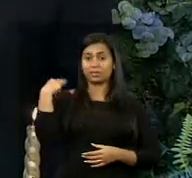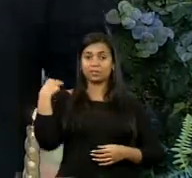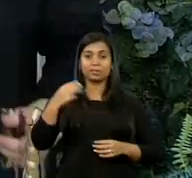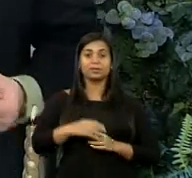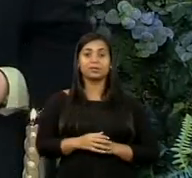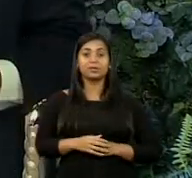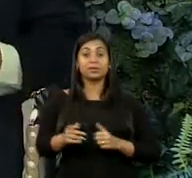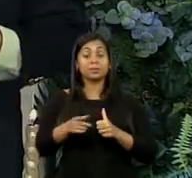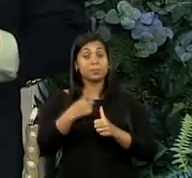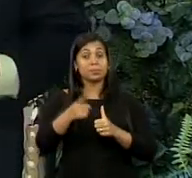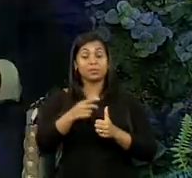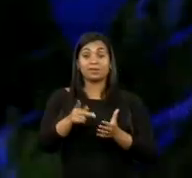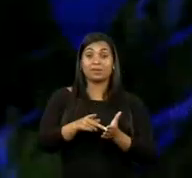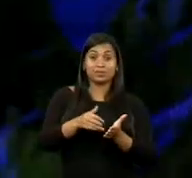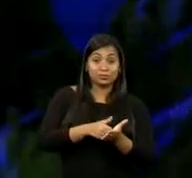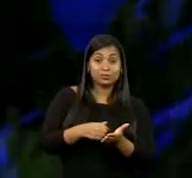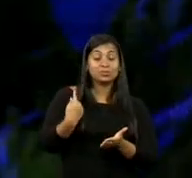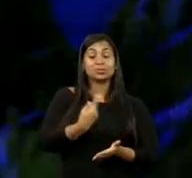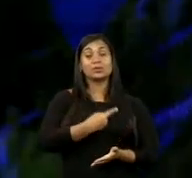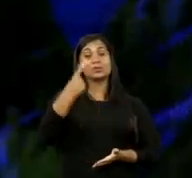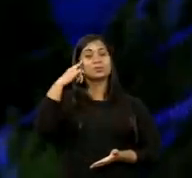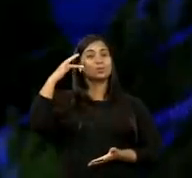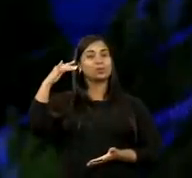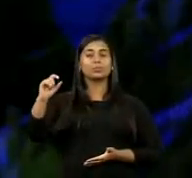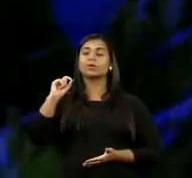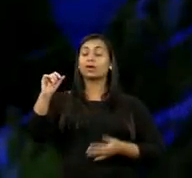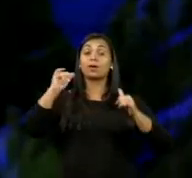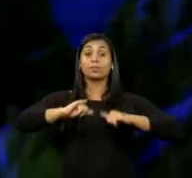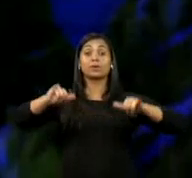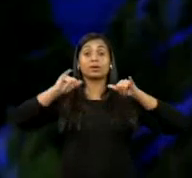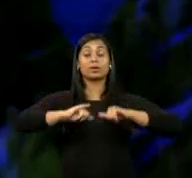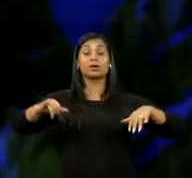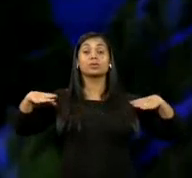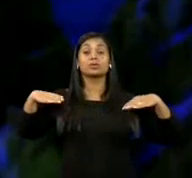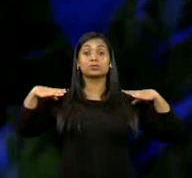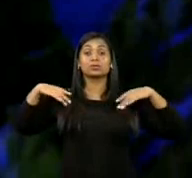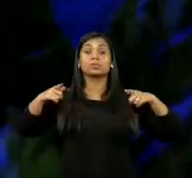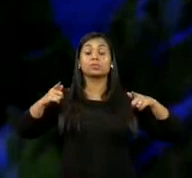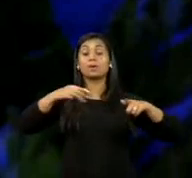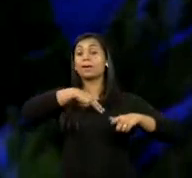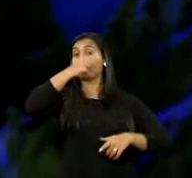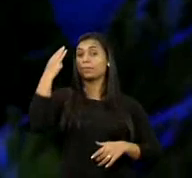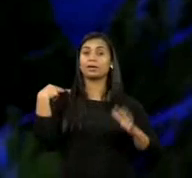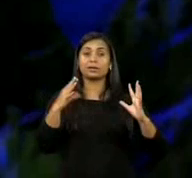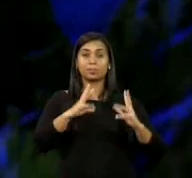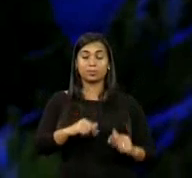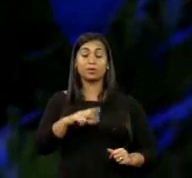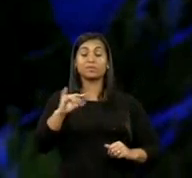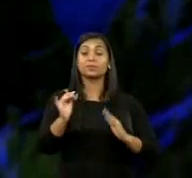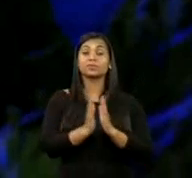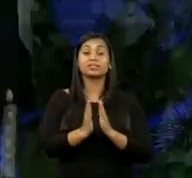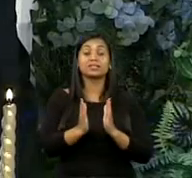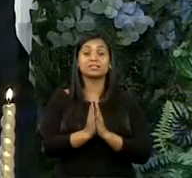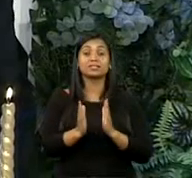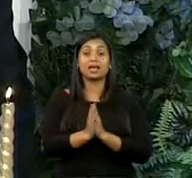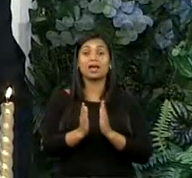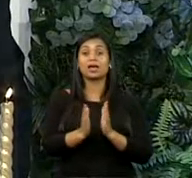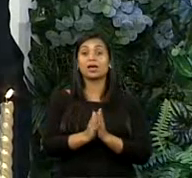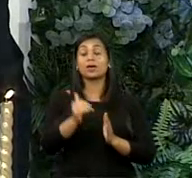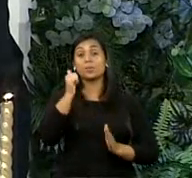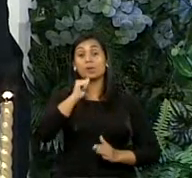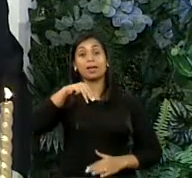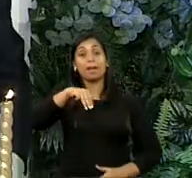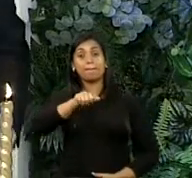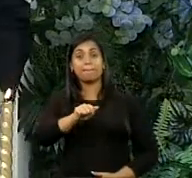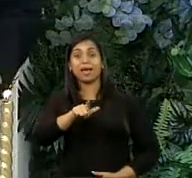Senhora. Primeiro mistério gozoso, contemplamos a anunciação do Arcanjo Gabriel à Virgem Maria. Rezamos esse mistério com a